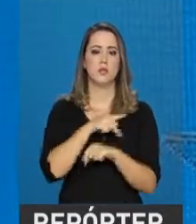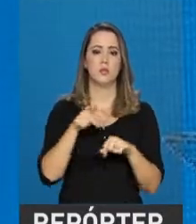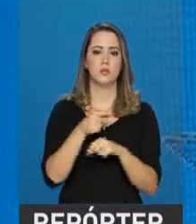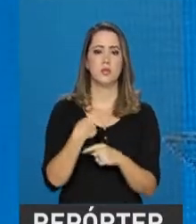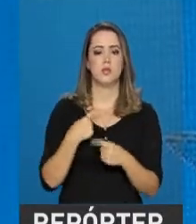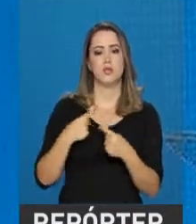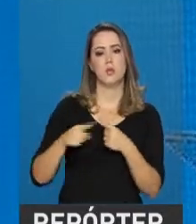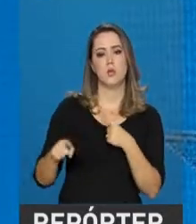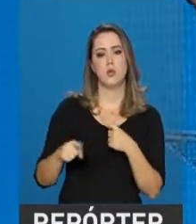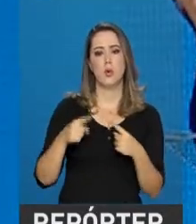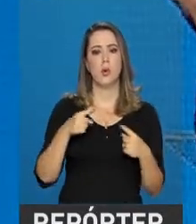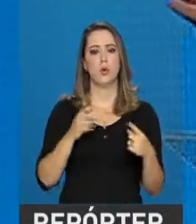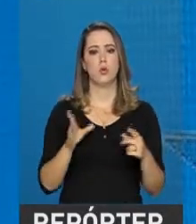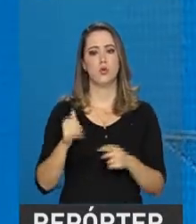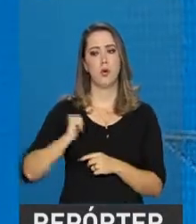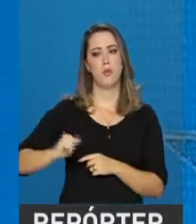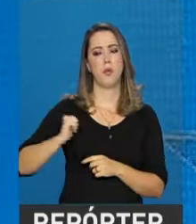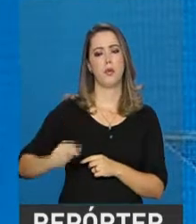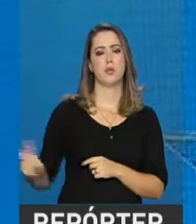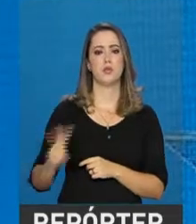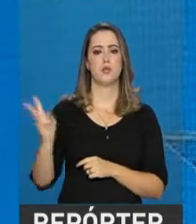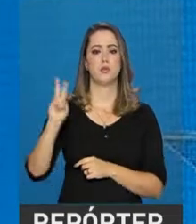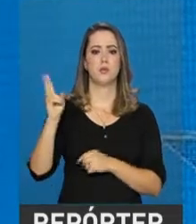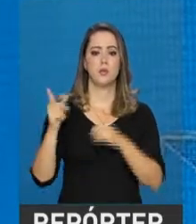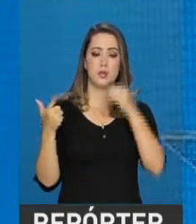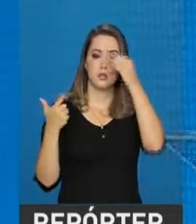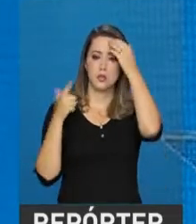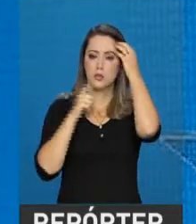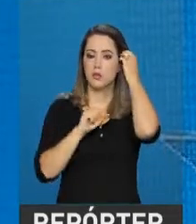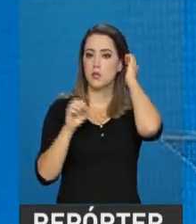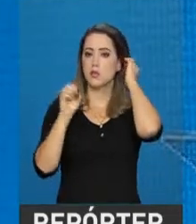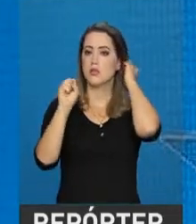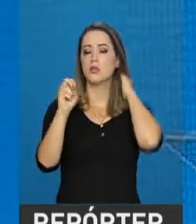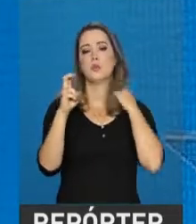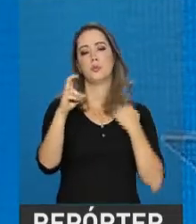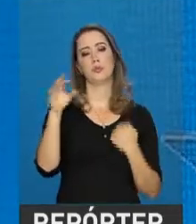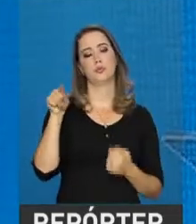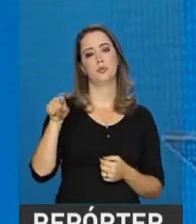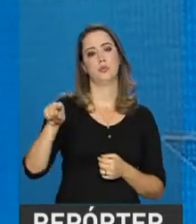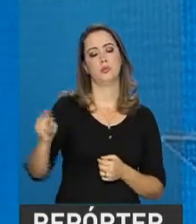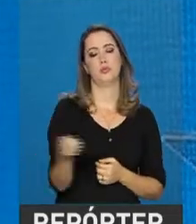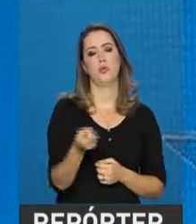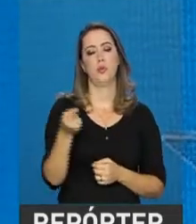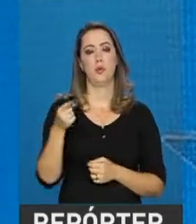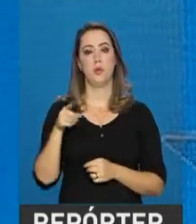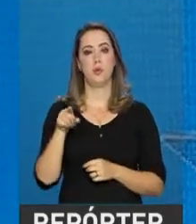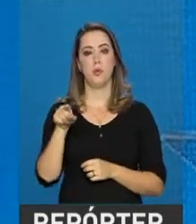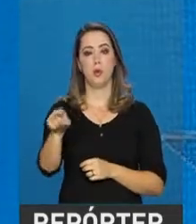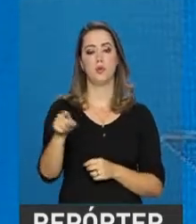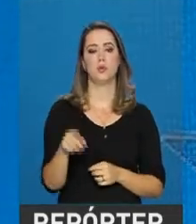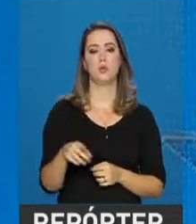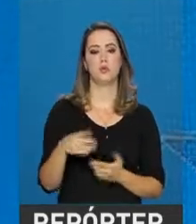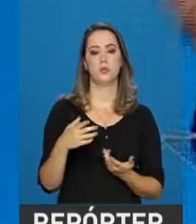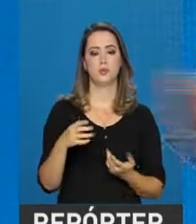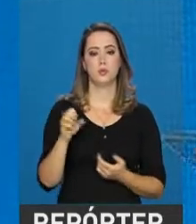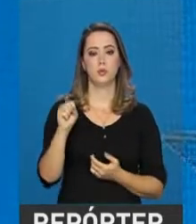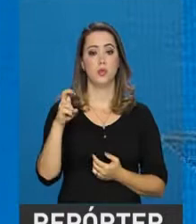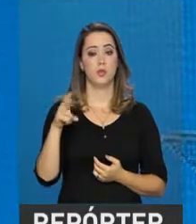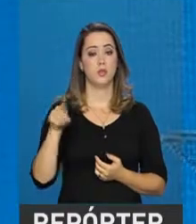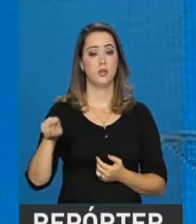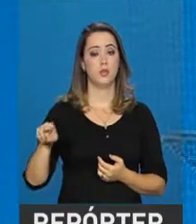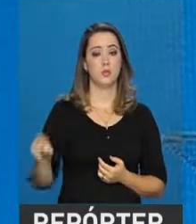por exemplo a bolsa de valores ter atingido um pico de 85 mil pontos 85 mil e